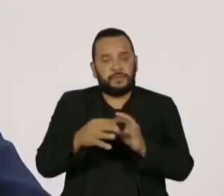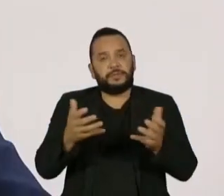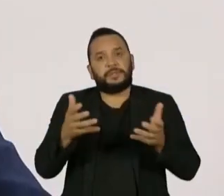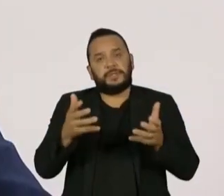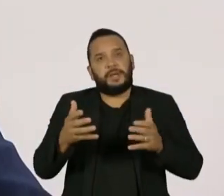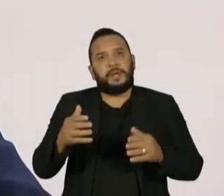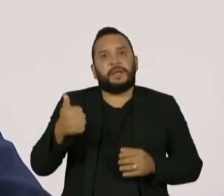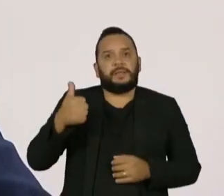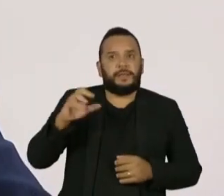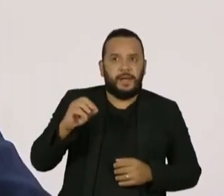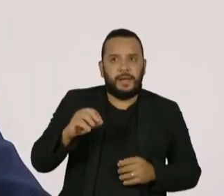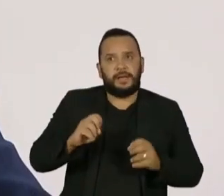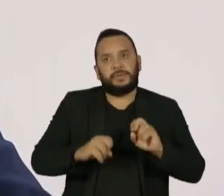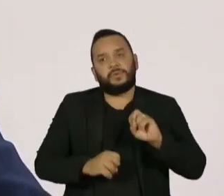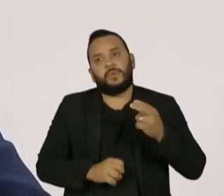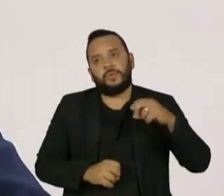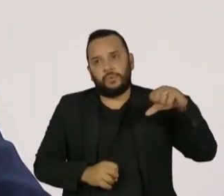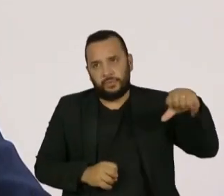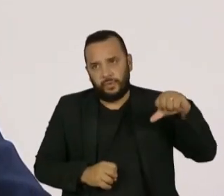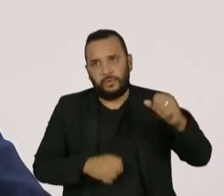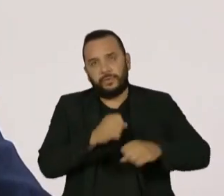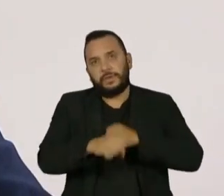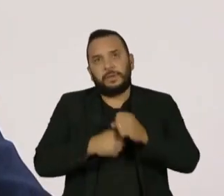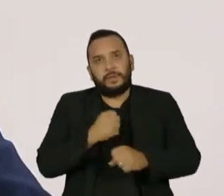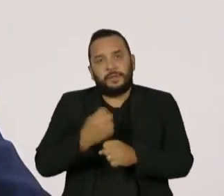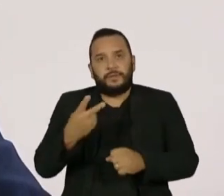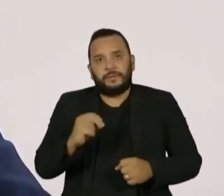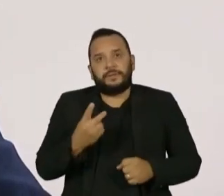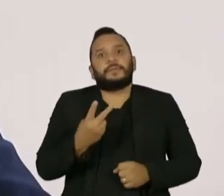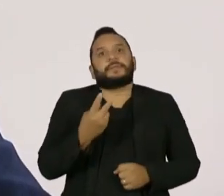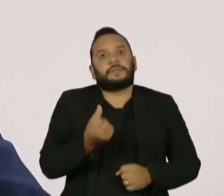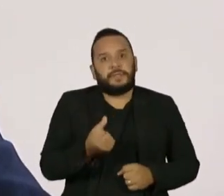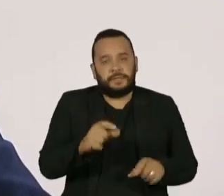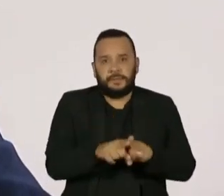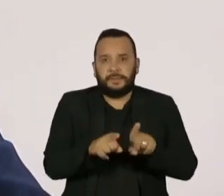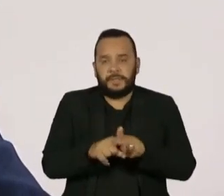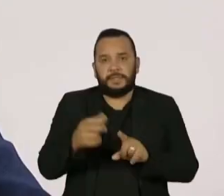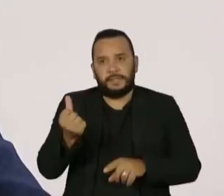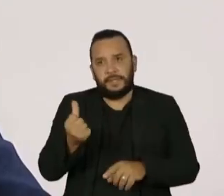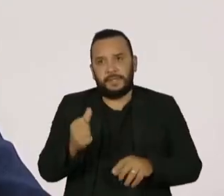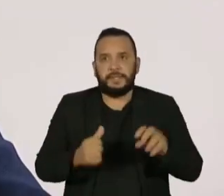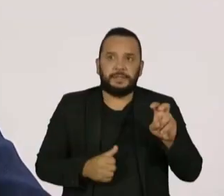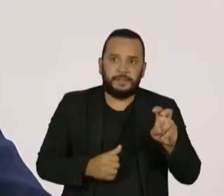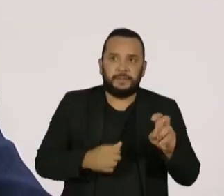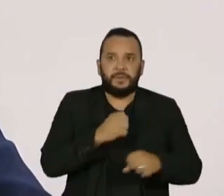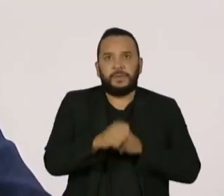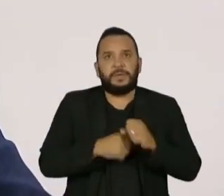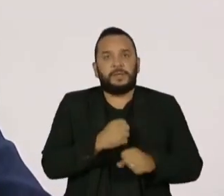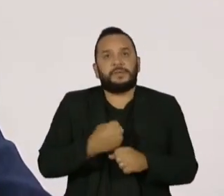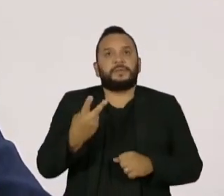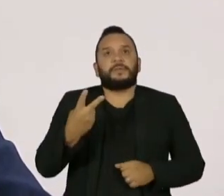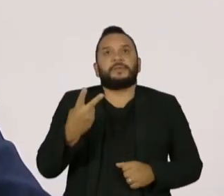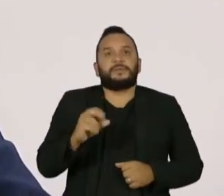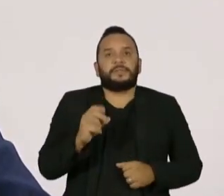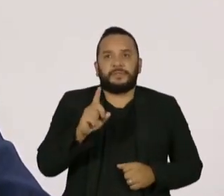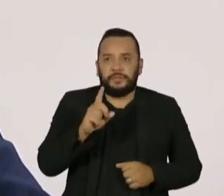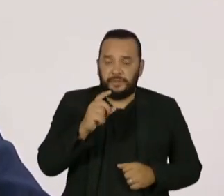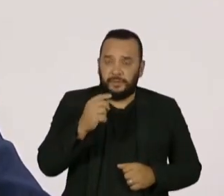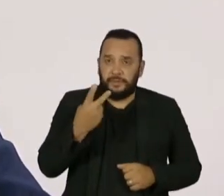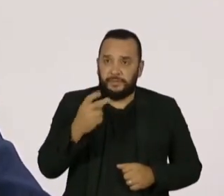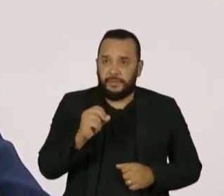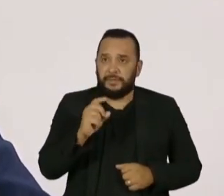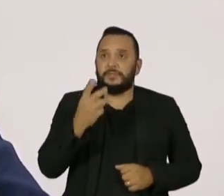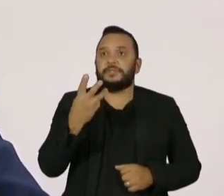10, a 9 em 2026 e 6 ou 5 em 2030. A partir daí, a gente vai